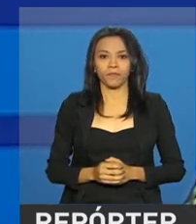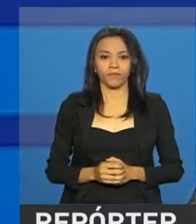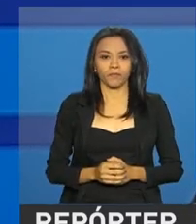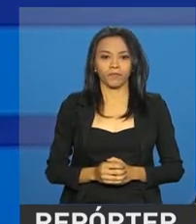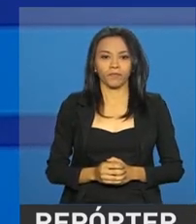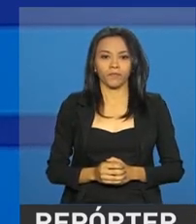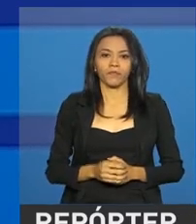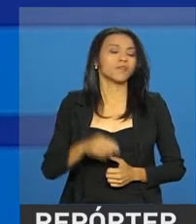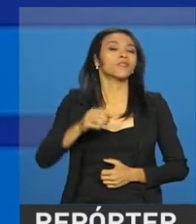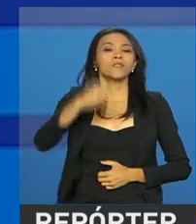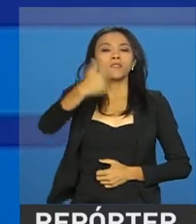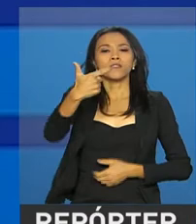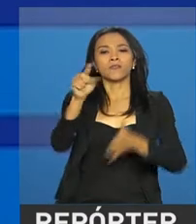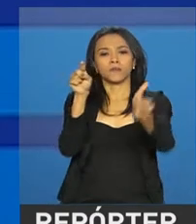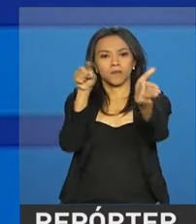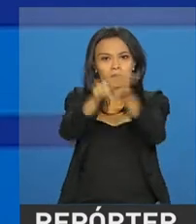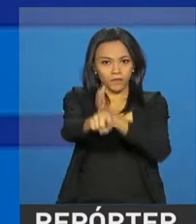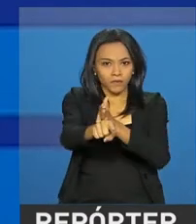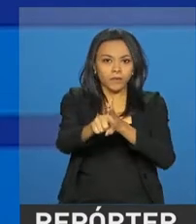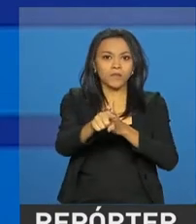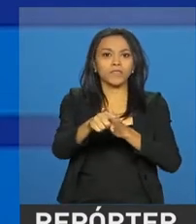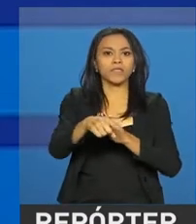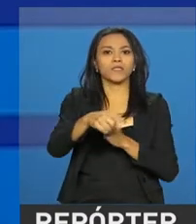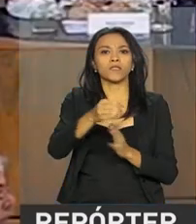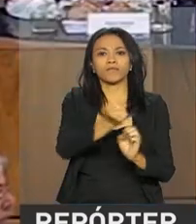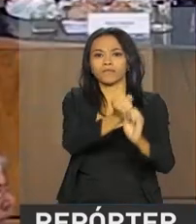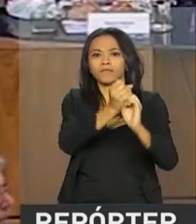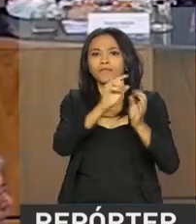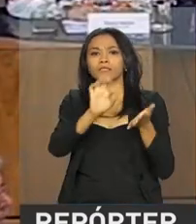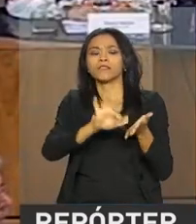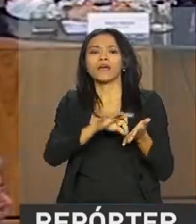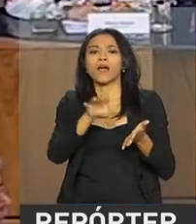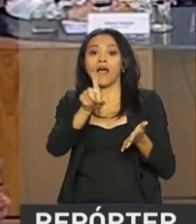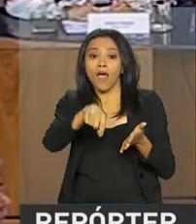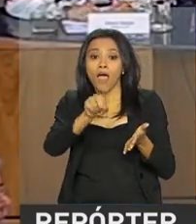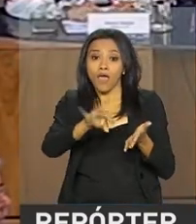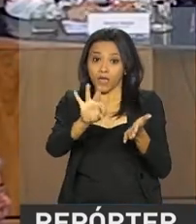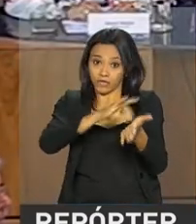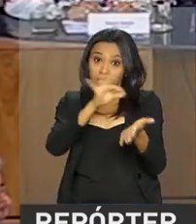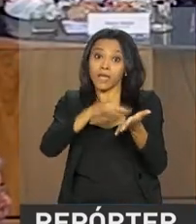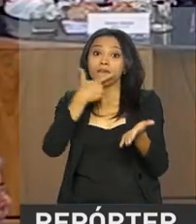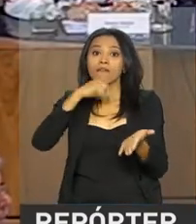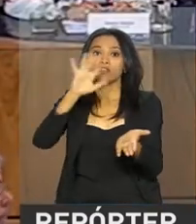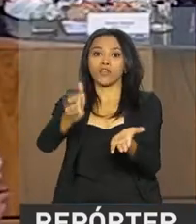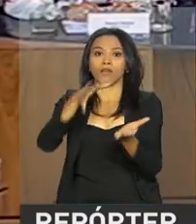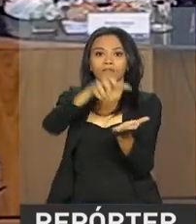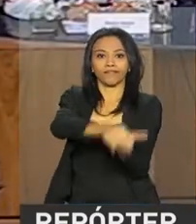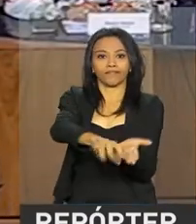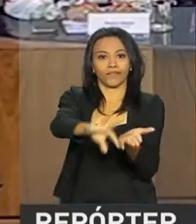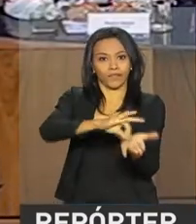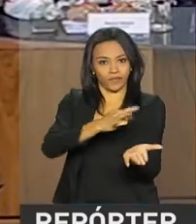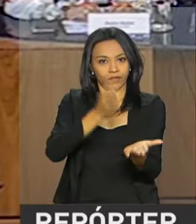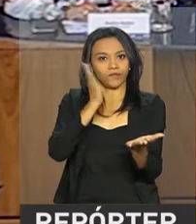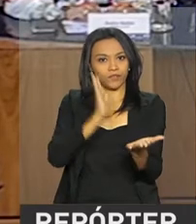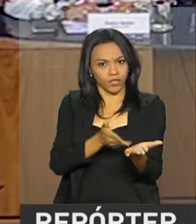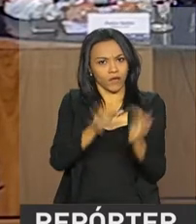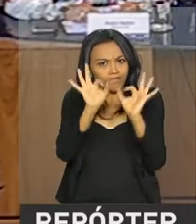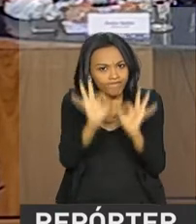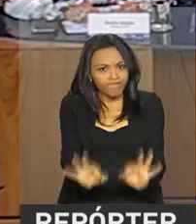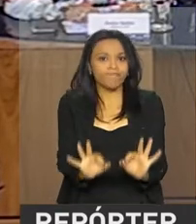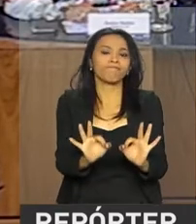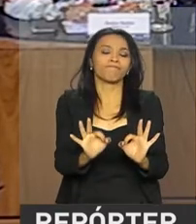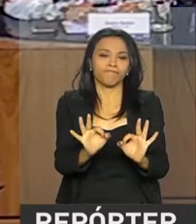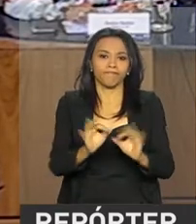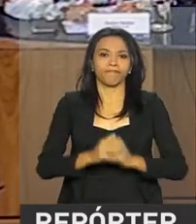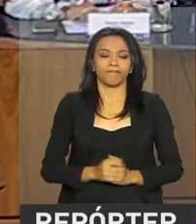Sua segunda pergunta, os inscritos, a base de referência são os inscritos, tá? Inscritos confirmados.